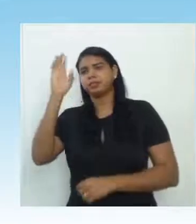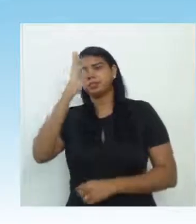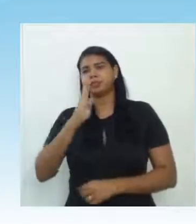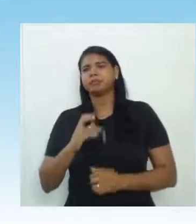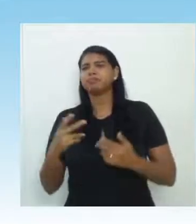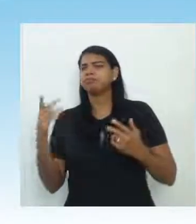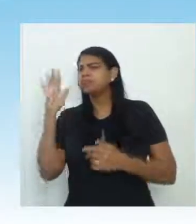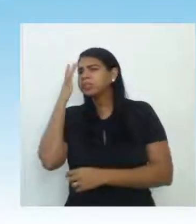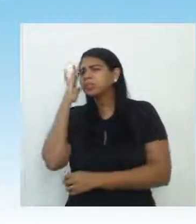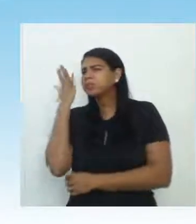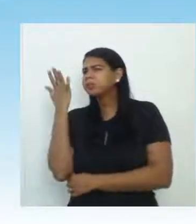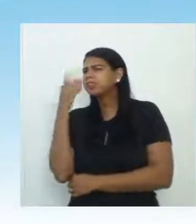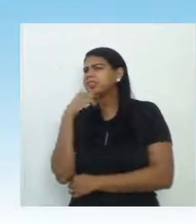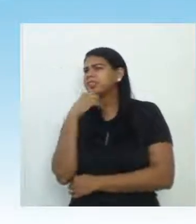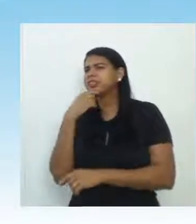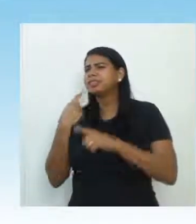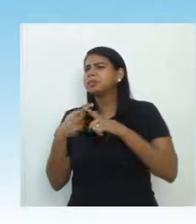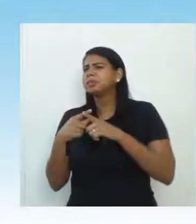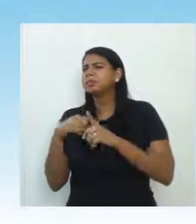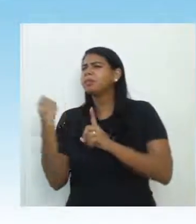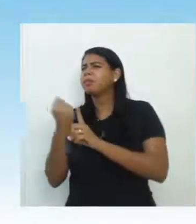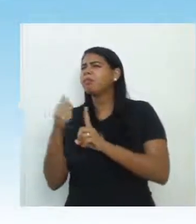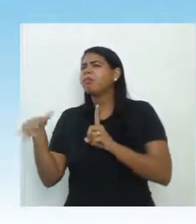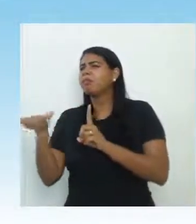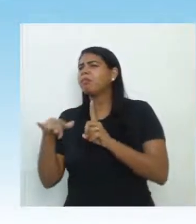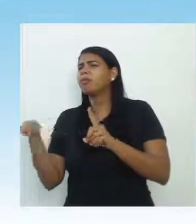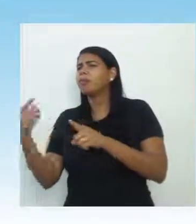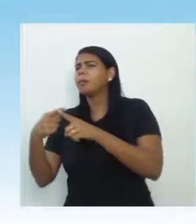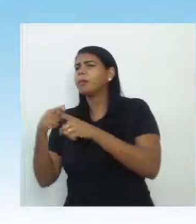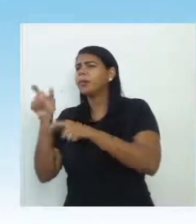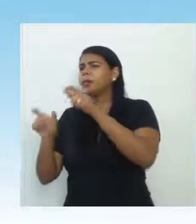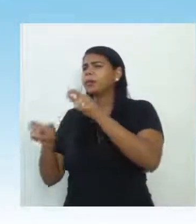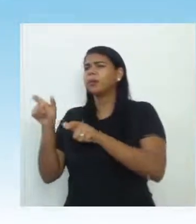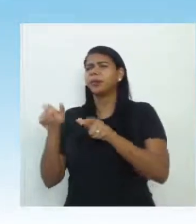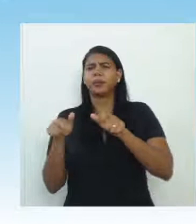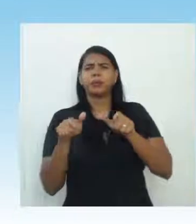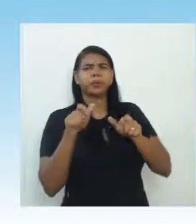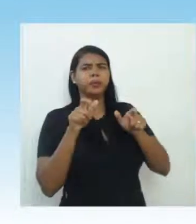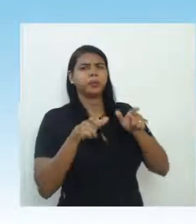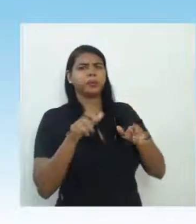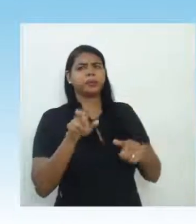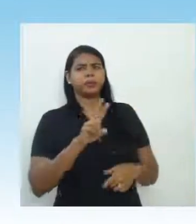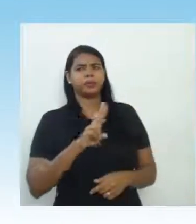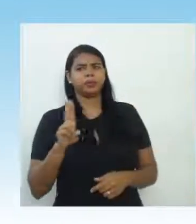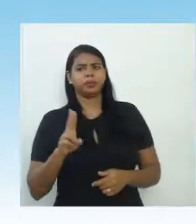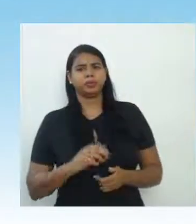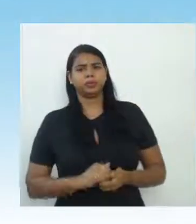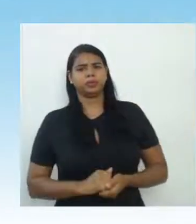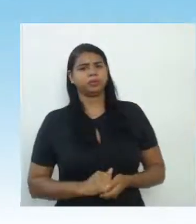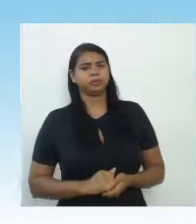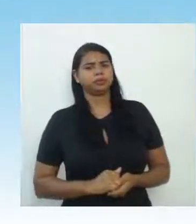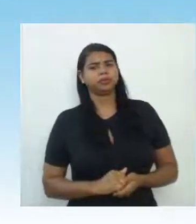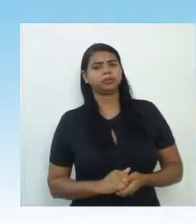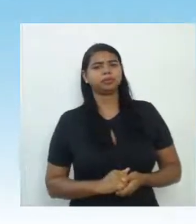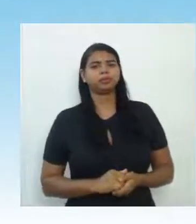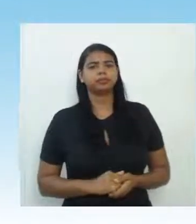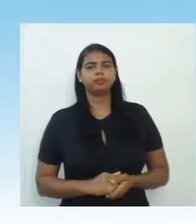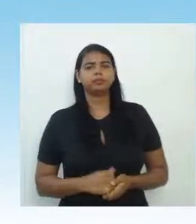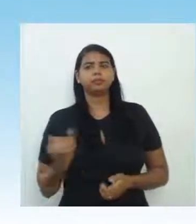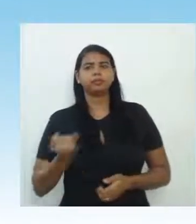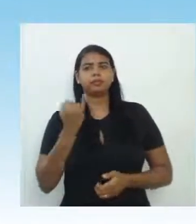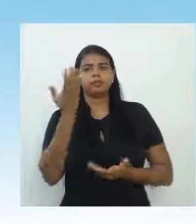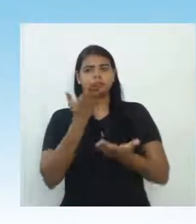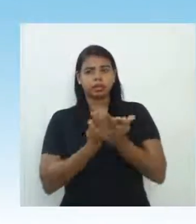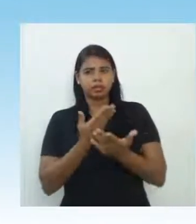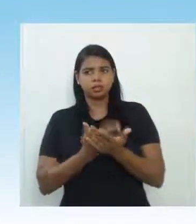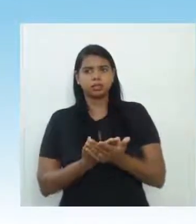entendi por que Constituição Cidadã. Por que ela recebe esse nome, Constituição Cidadã? Seria interessante você estudar mais um pouco sobre